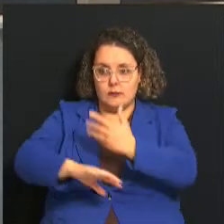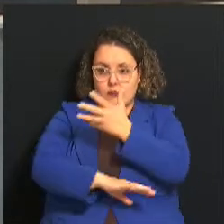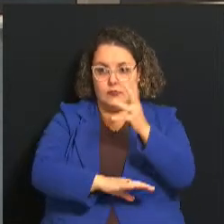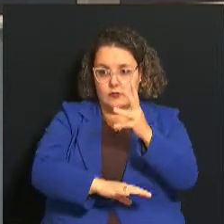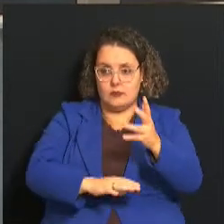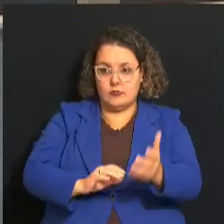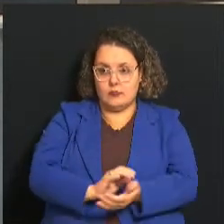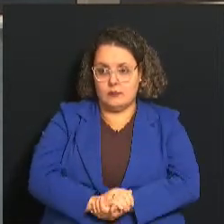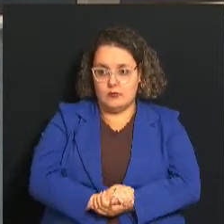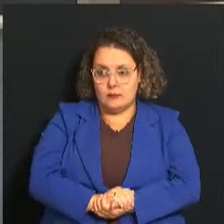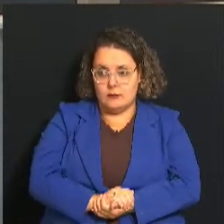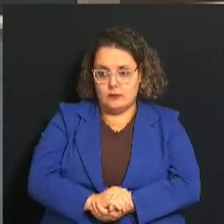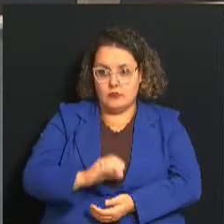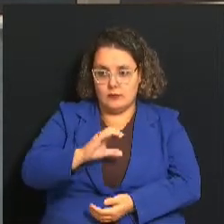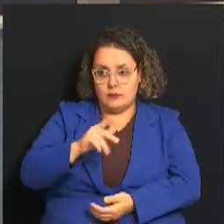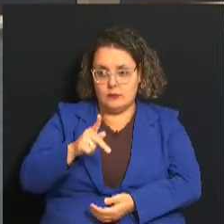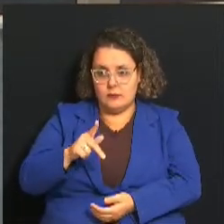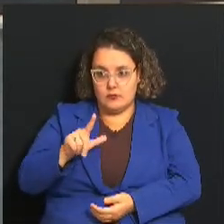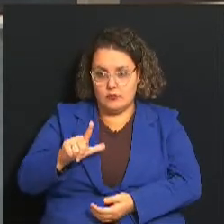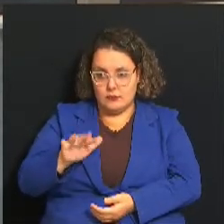CPFL entrar lá, tá certo?